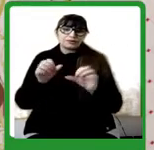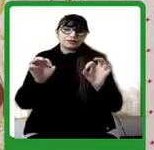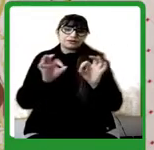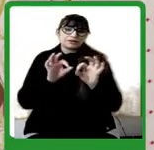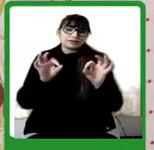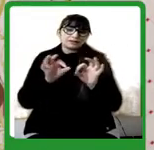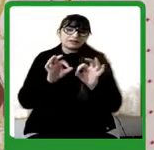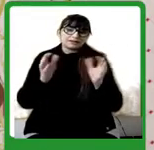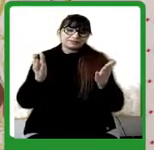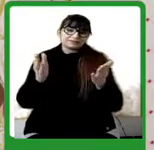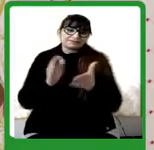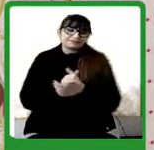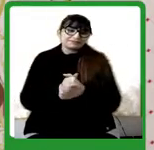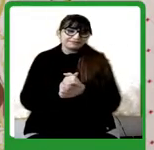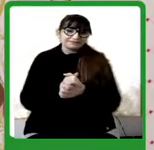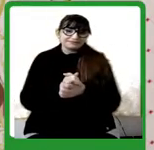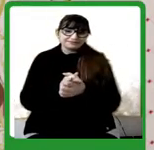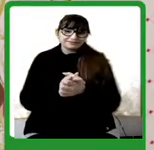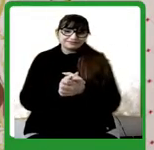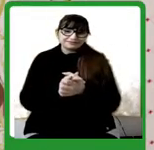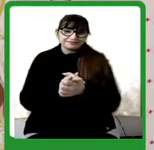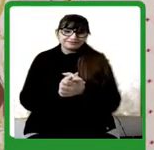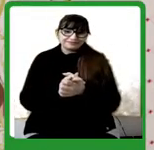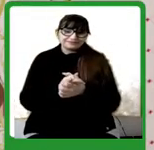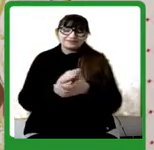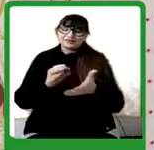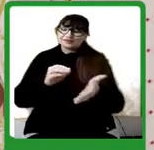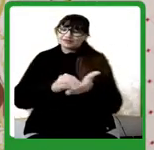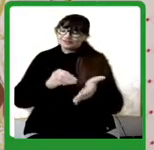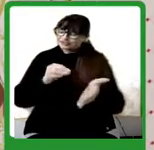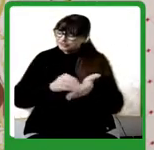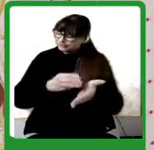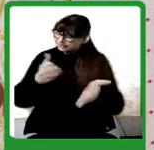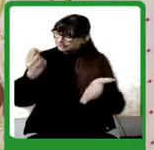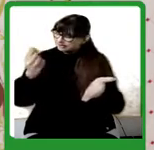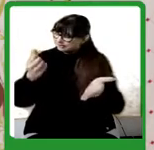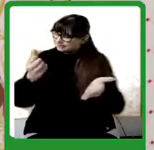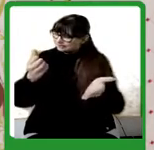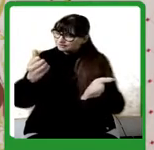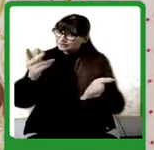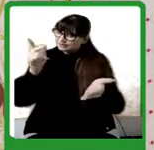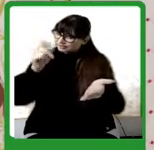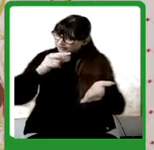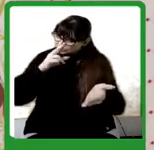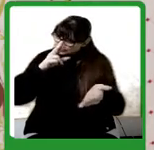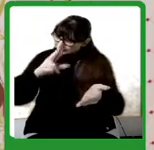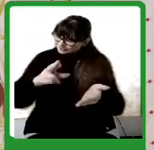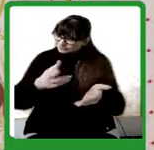ó! Isso é falta de laço, não bate nas piazadas, tá ali o resultado. Eu tenho a vista